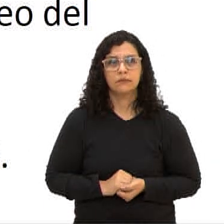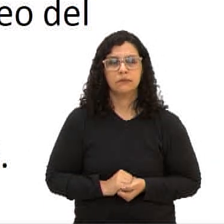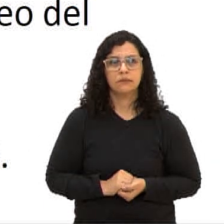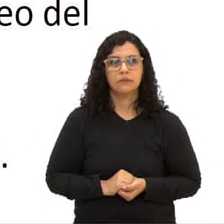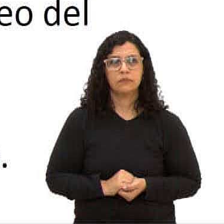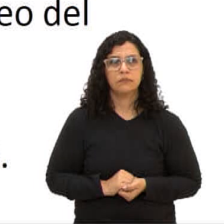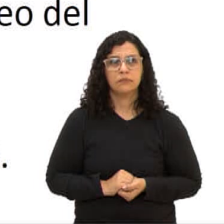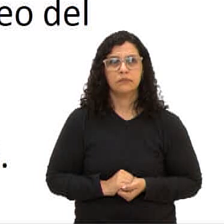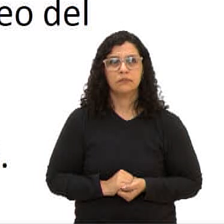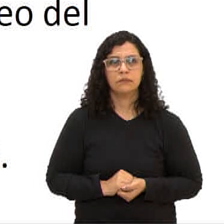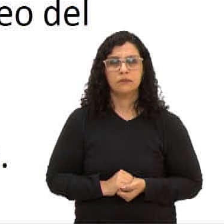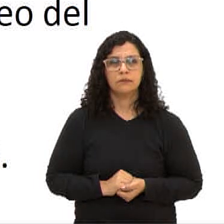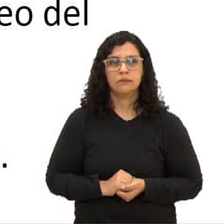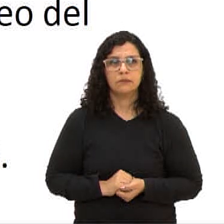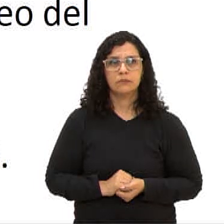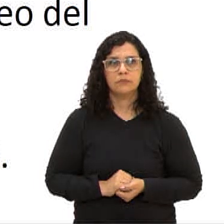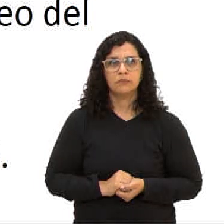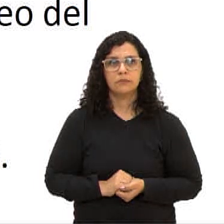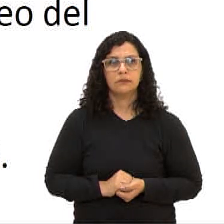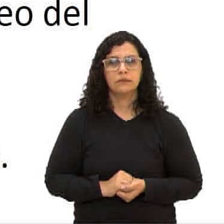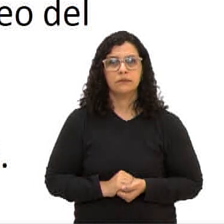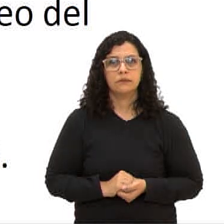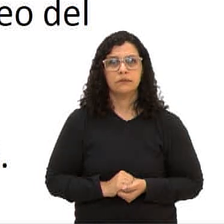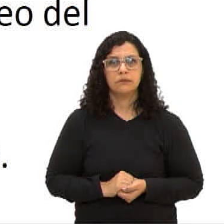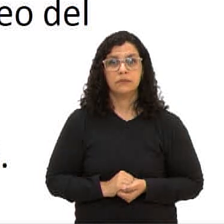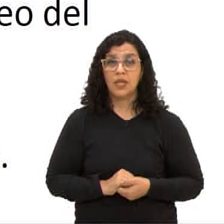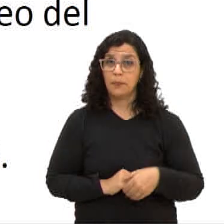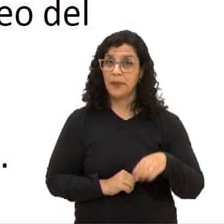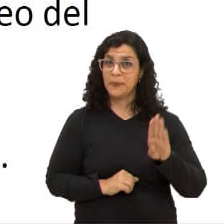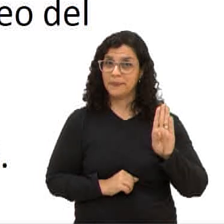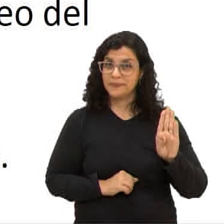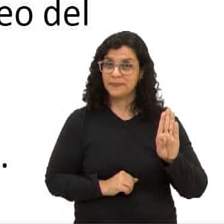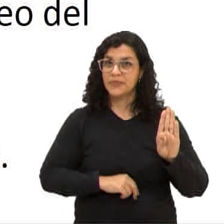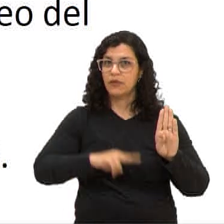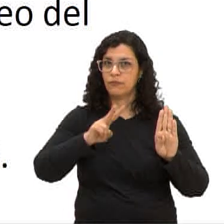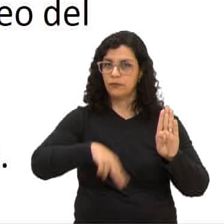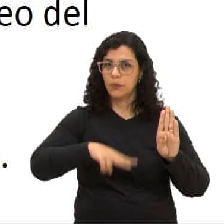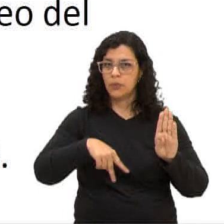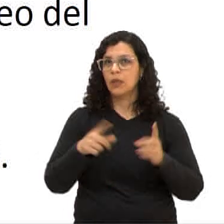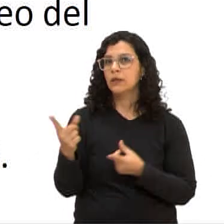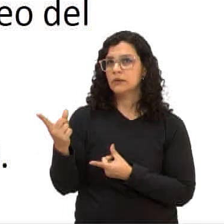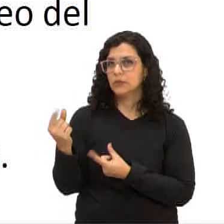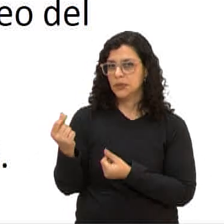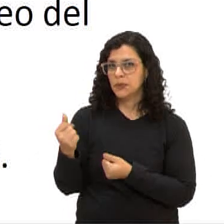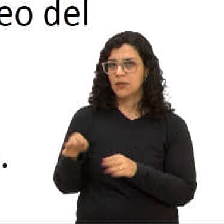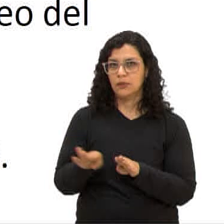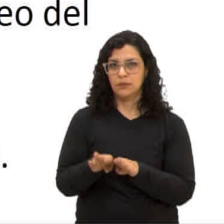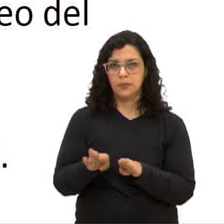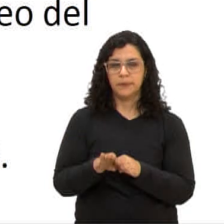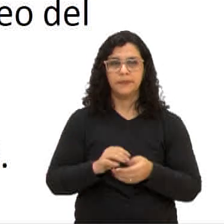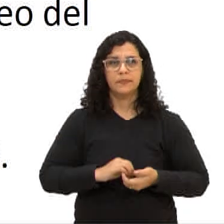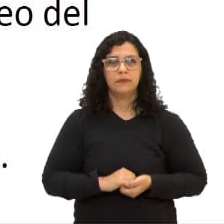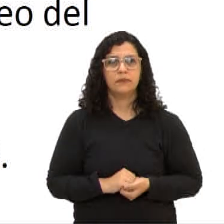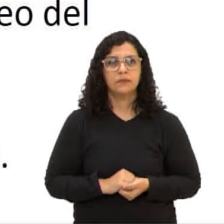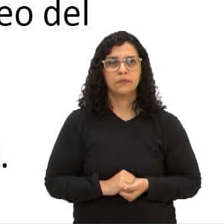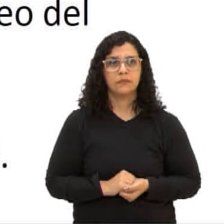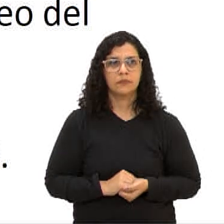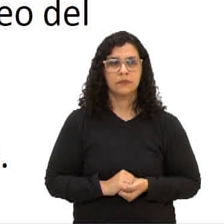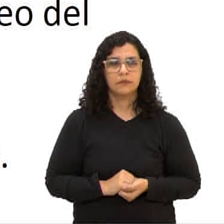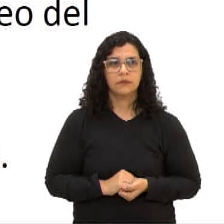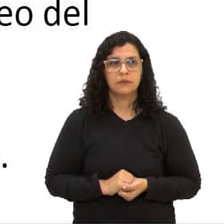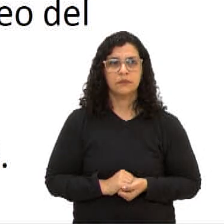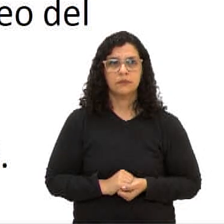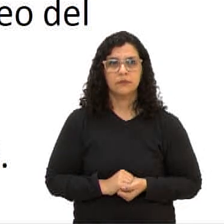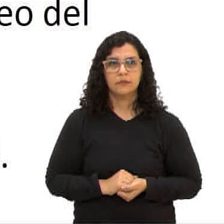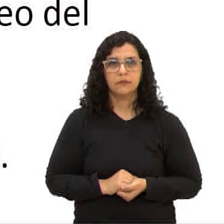convierte solo en un pasatiempo. Y la B. El tweet es un género textual del medio digital que